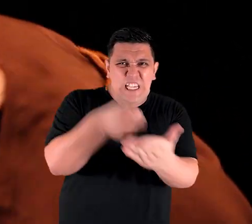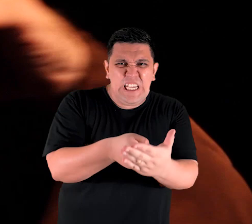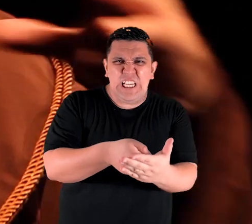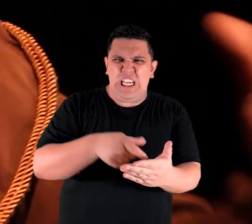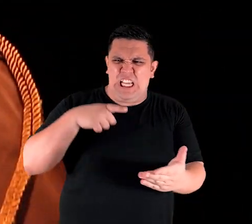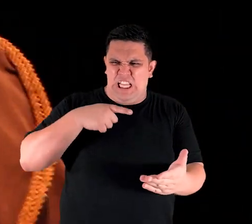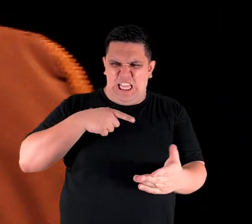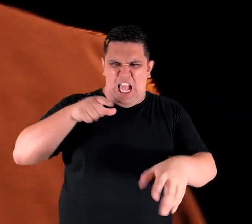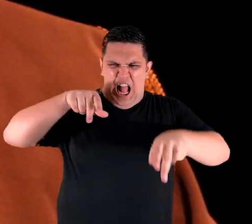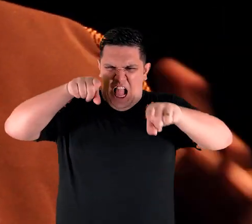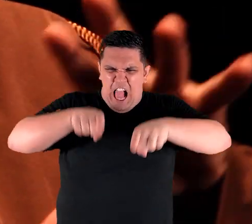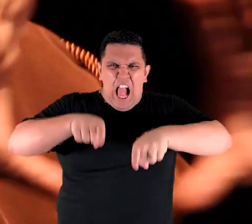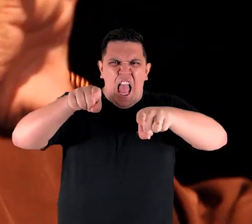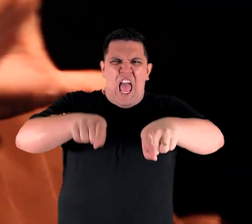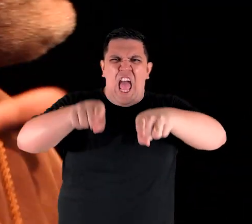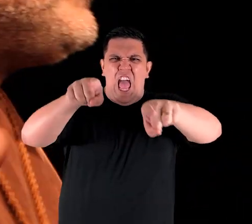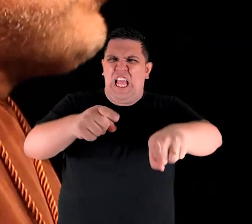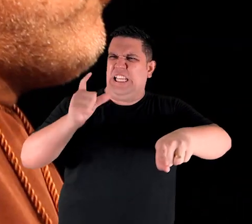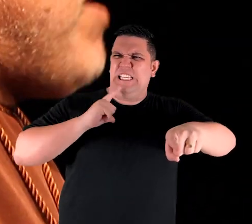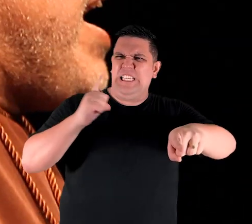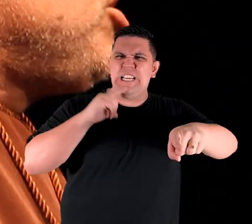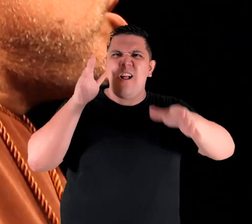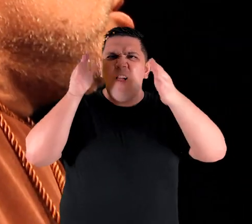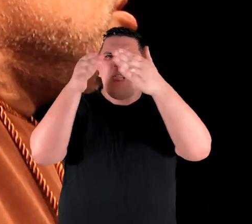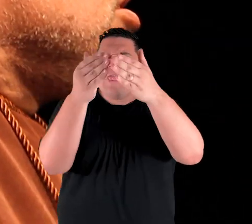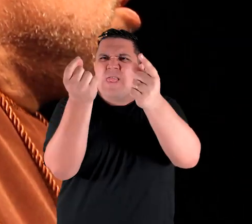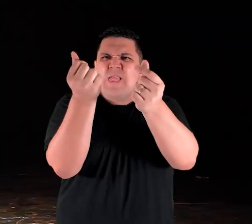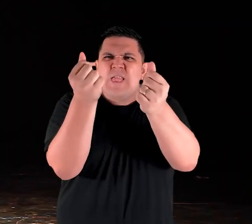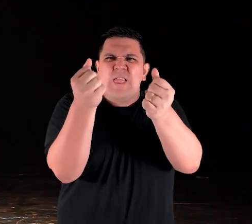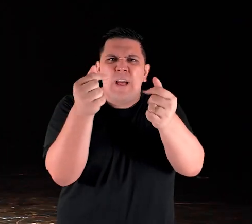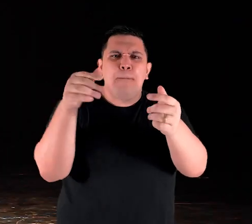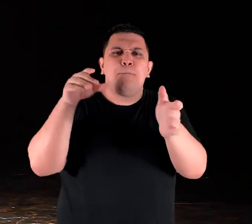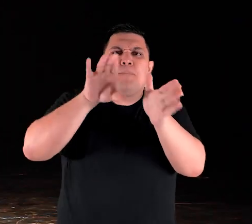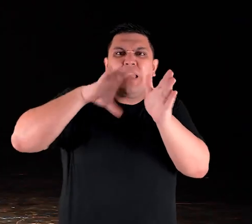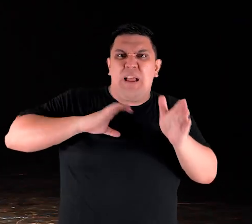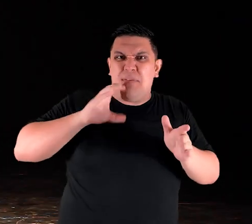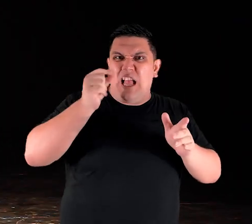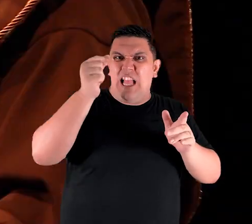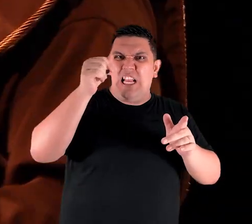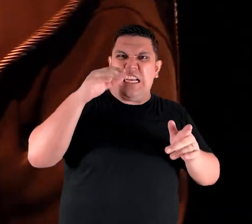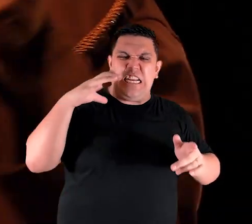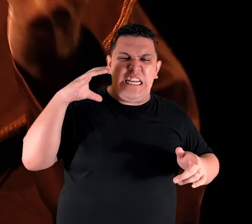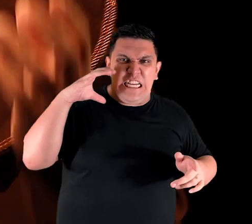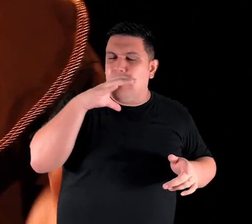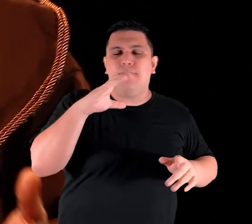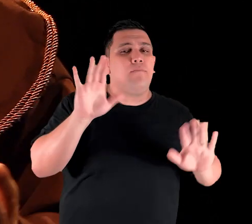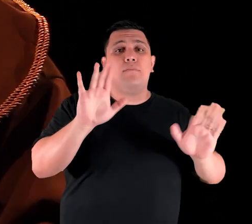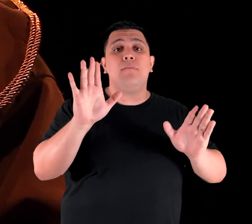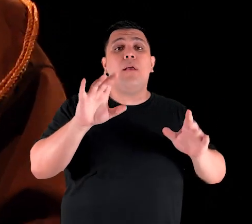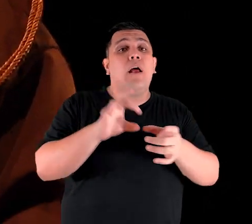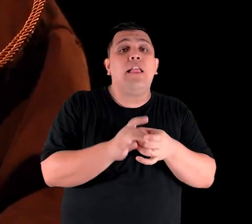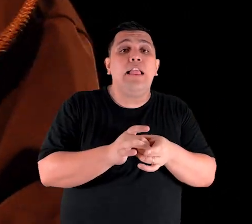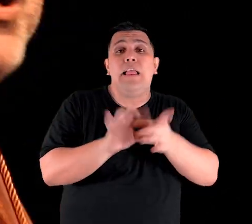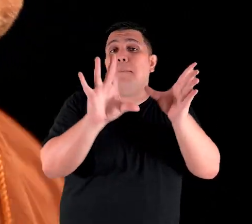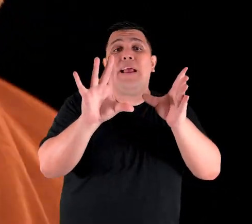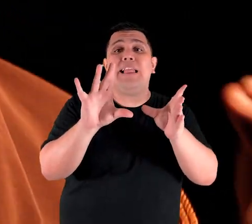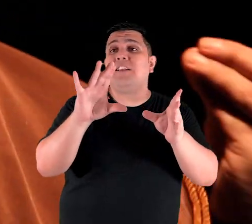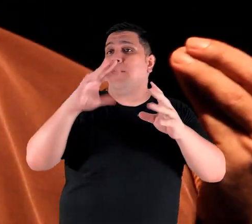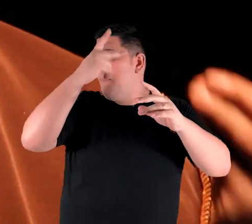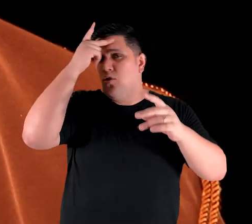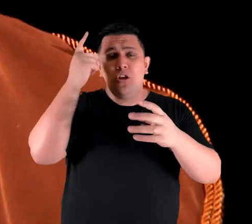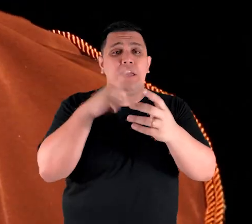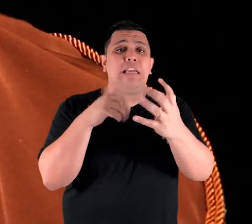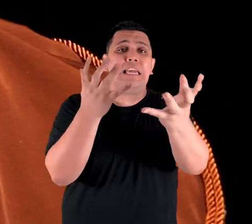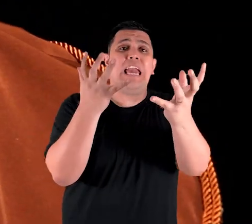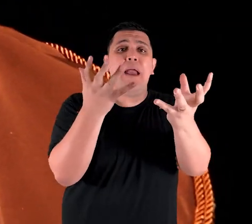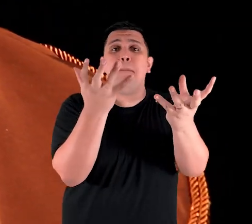corrida desenfreada pelo capitalismo selvagem. Não! Liberdade a quem quer muito e liberdade a quem